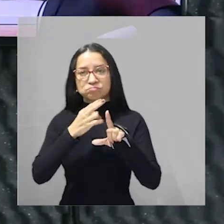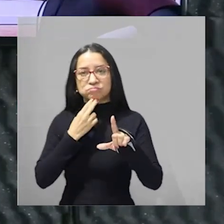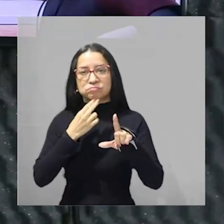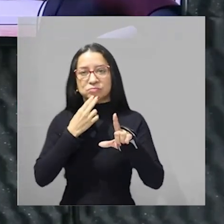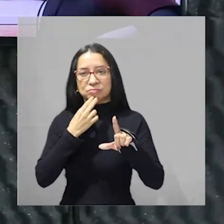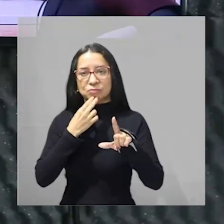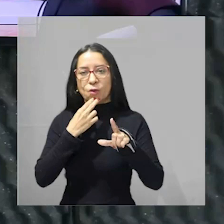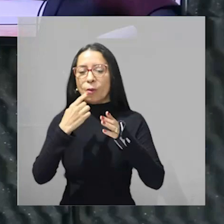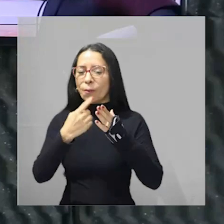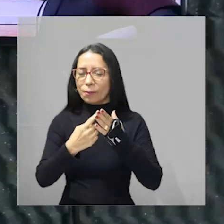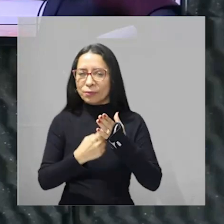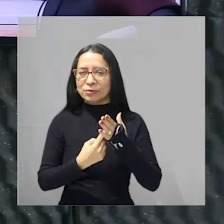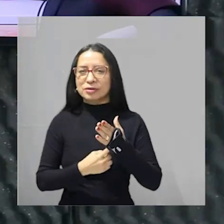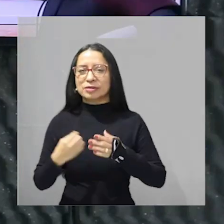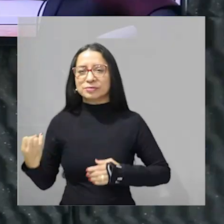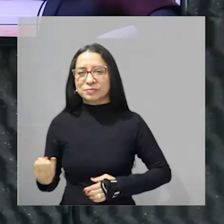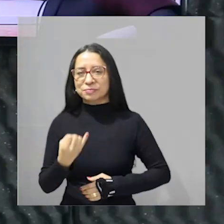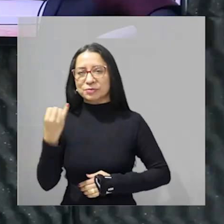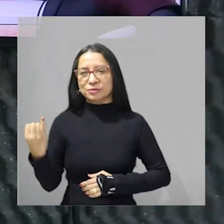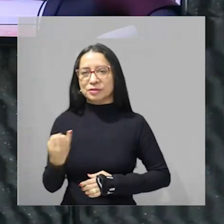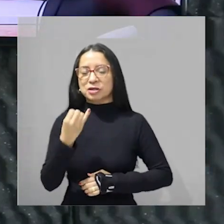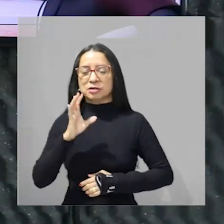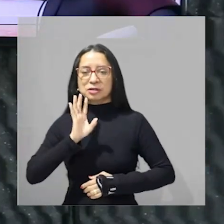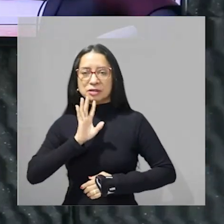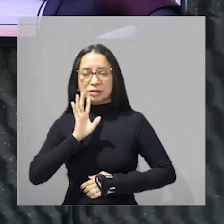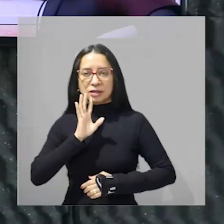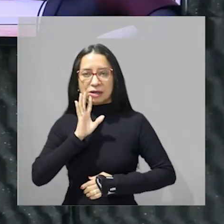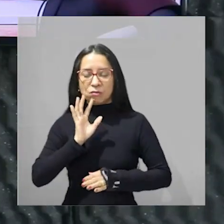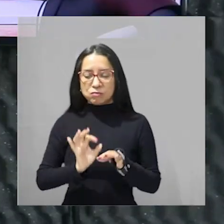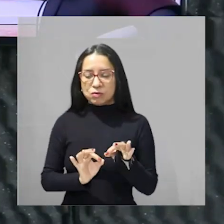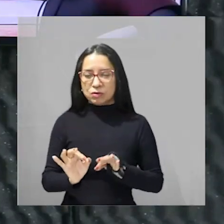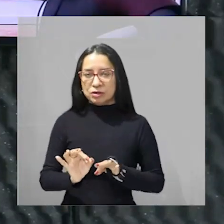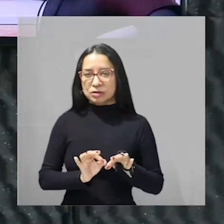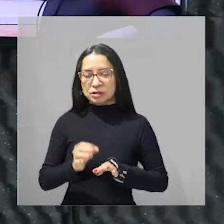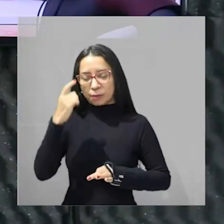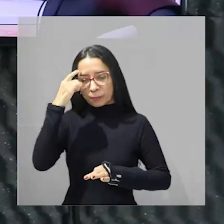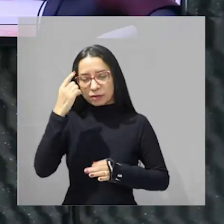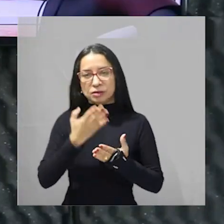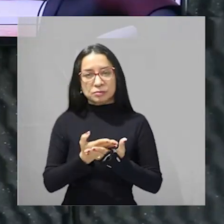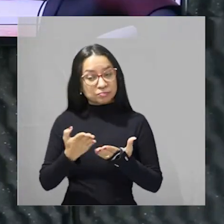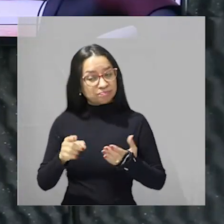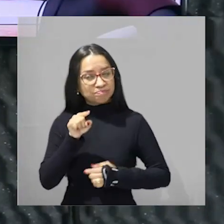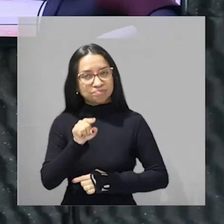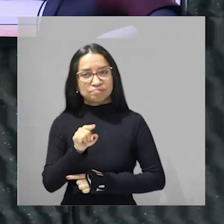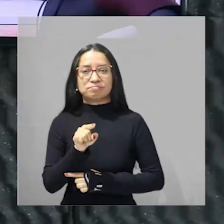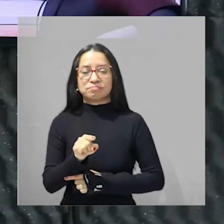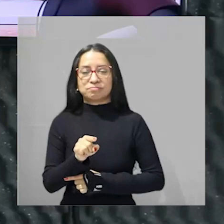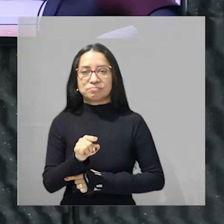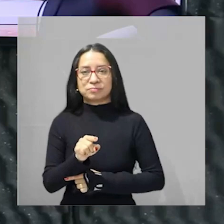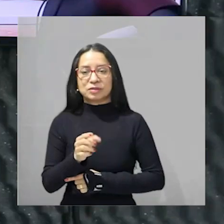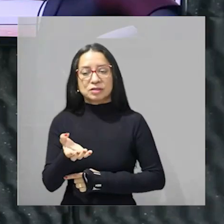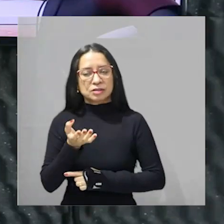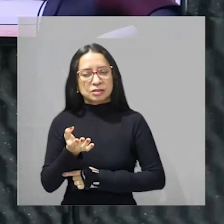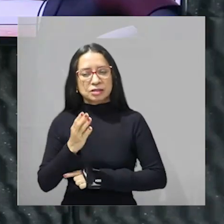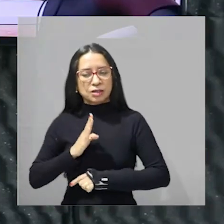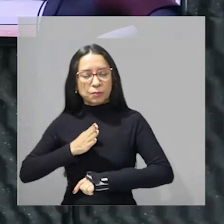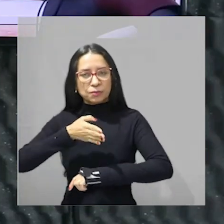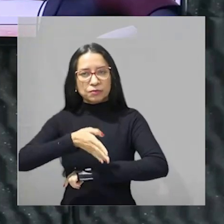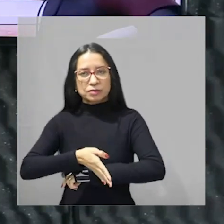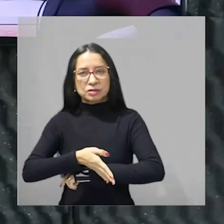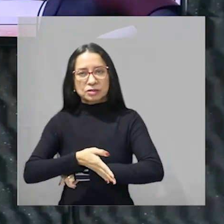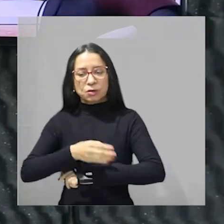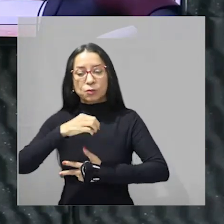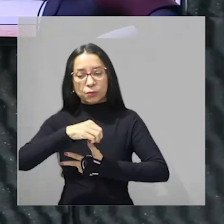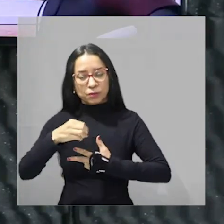projeto sensacional, galera, tá? Que foi elaborado pensando em ti, estudante, pensando em ti que quer a aprovação